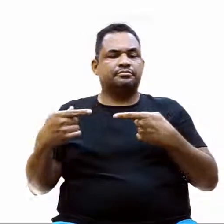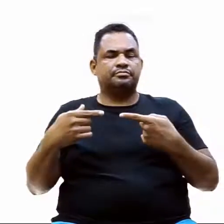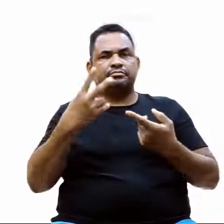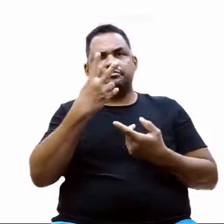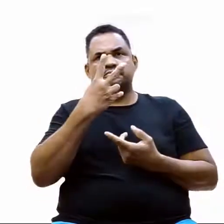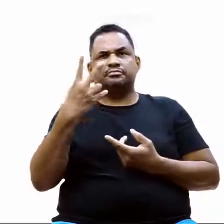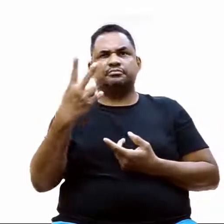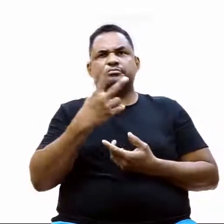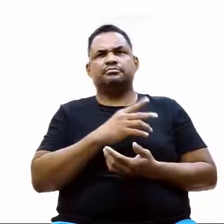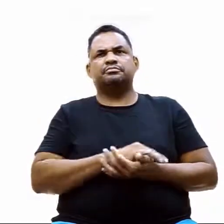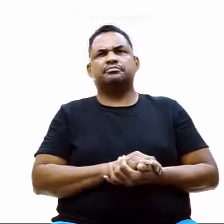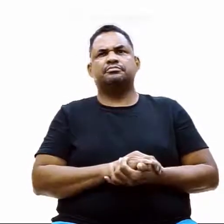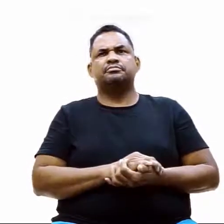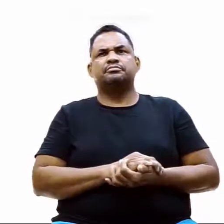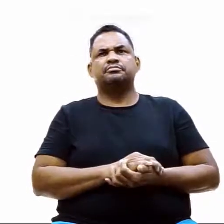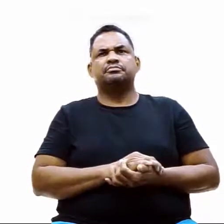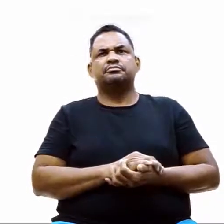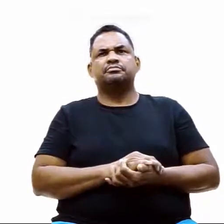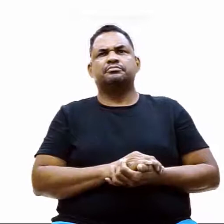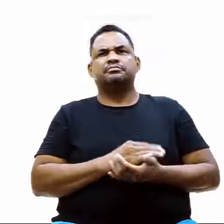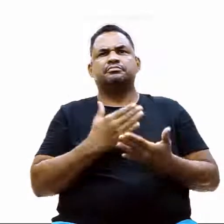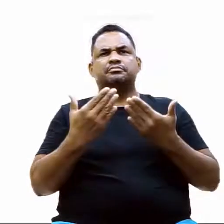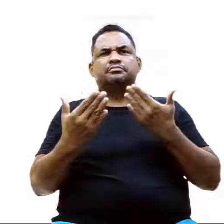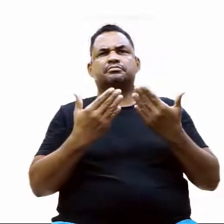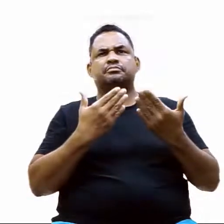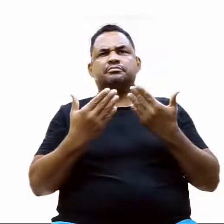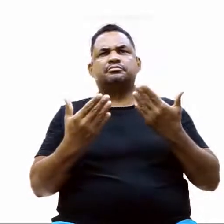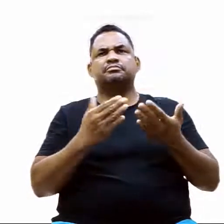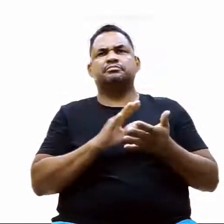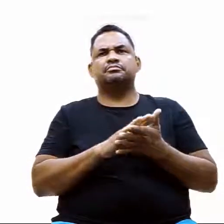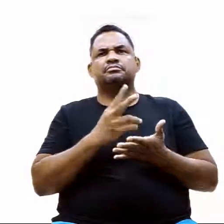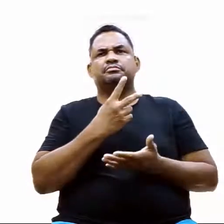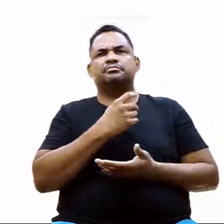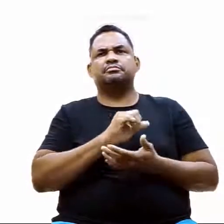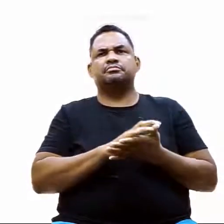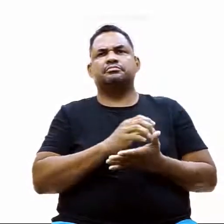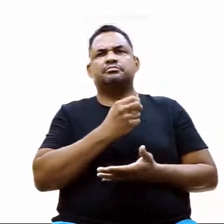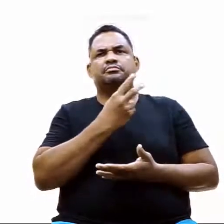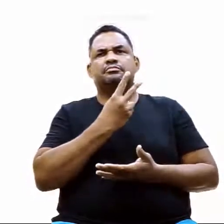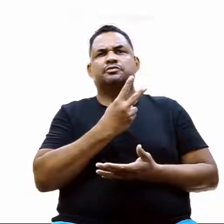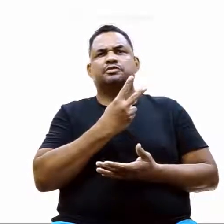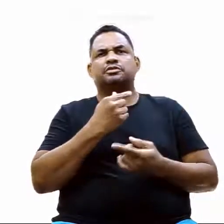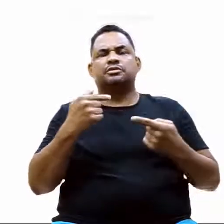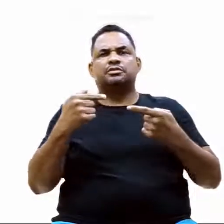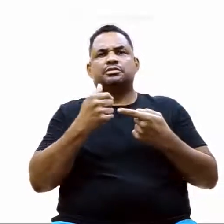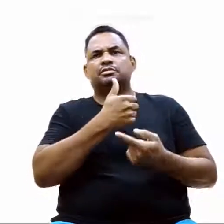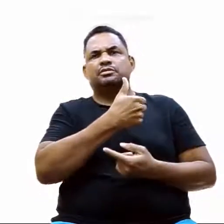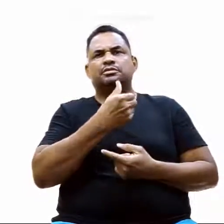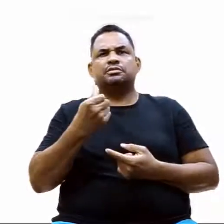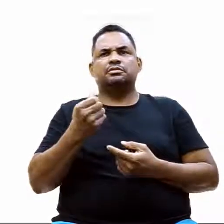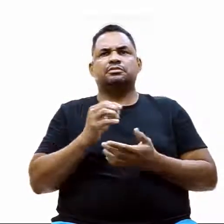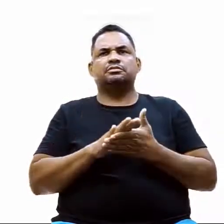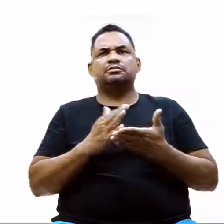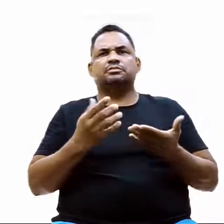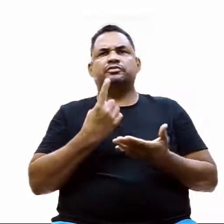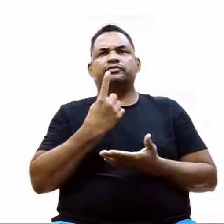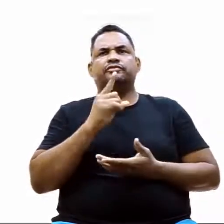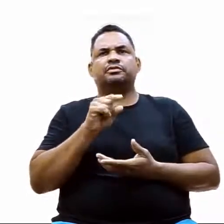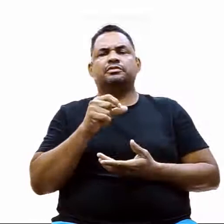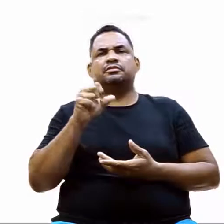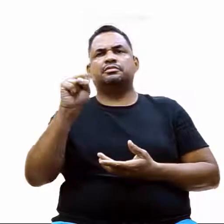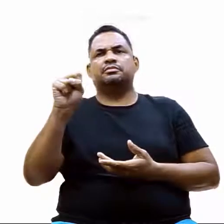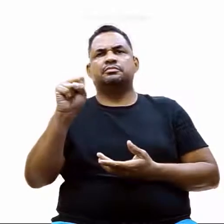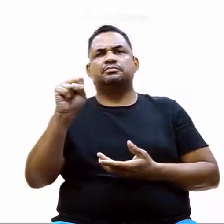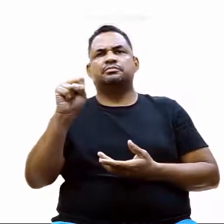Sim. Quando eu comparo 2 em relação a 16, encontro 2,8, 1,8.